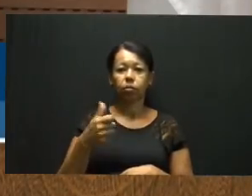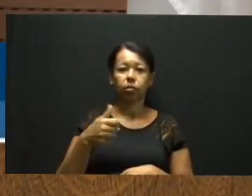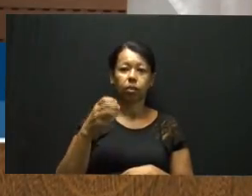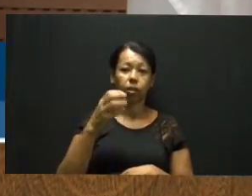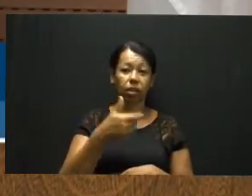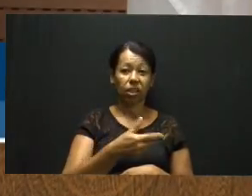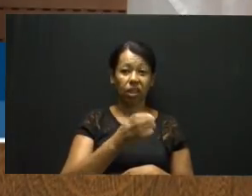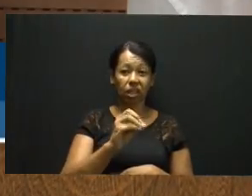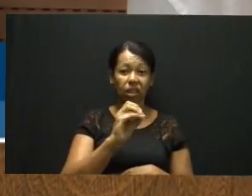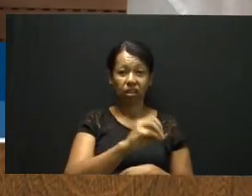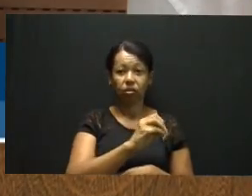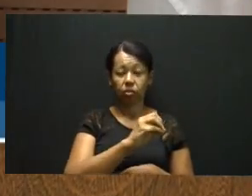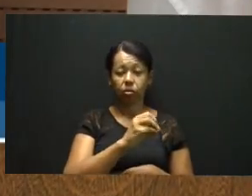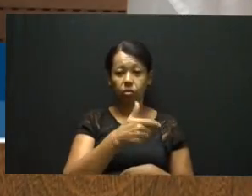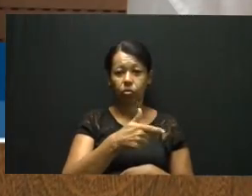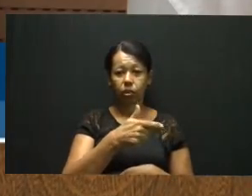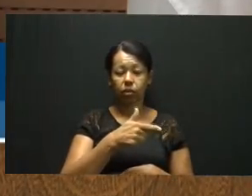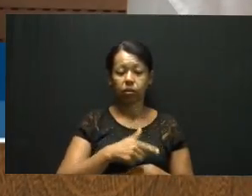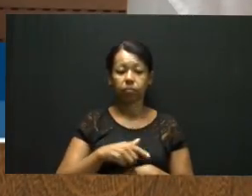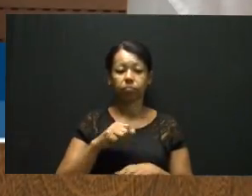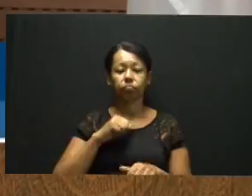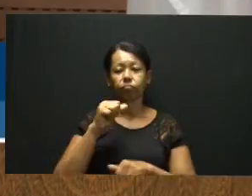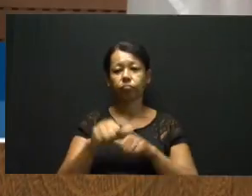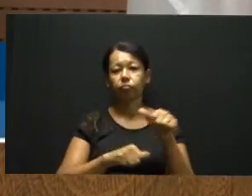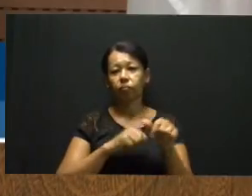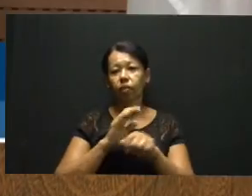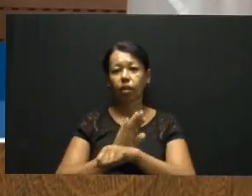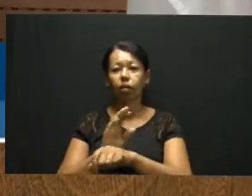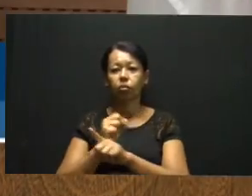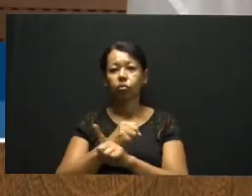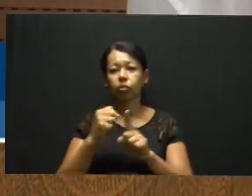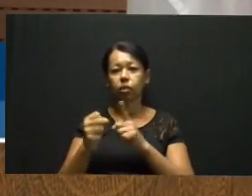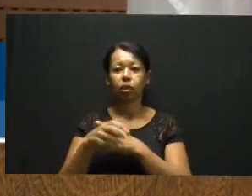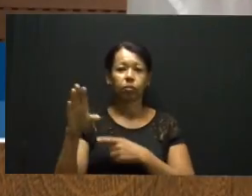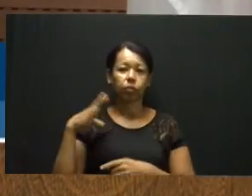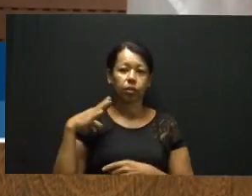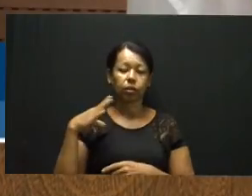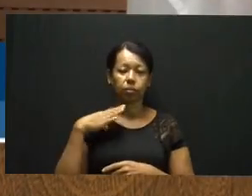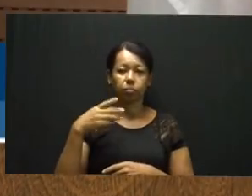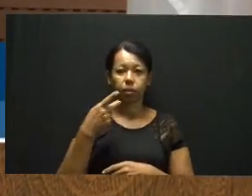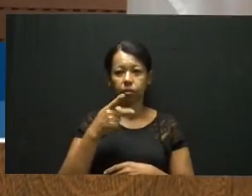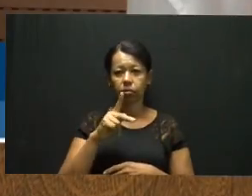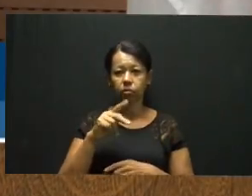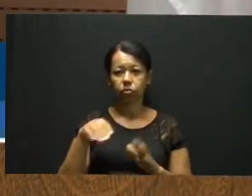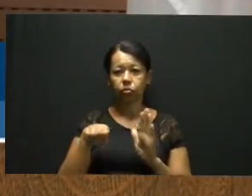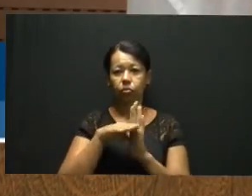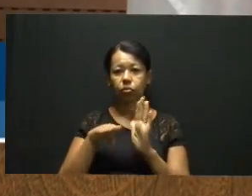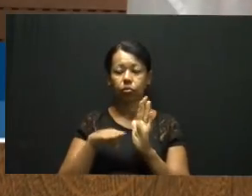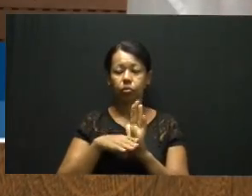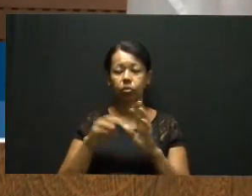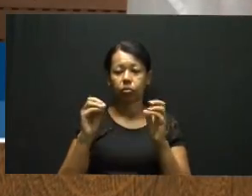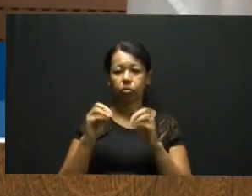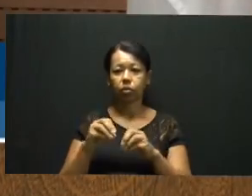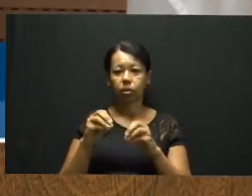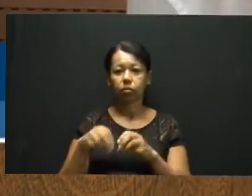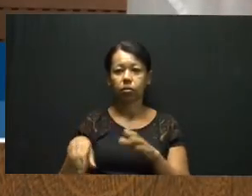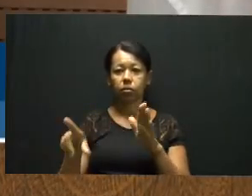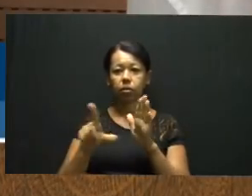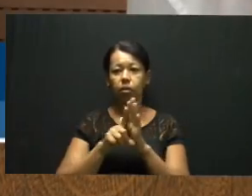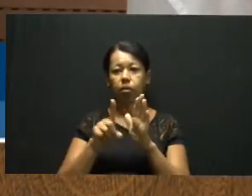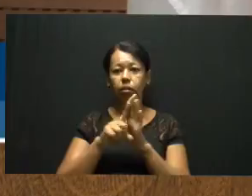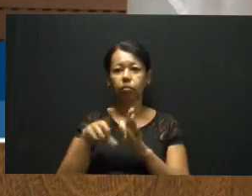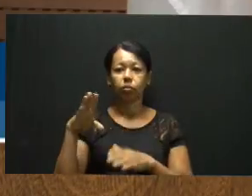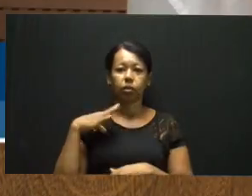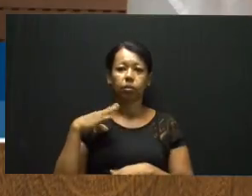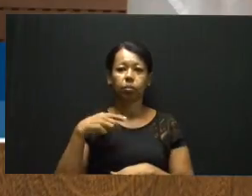que regulamenta as organizações sociais municipais aos regramentos dispostos no Decreto